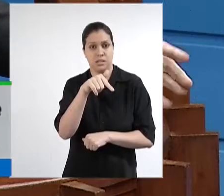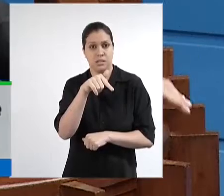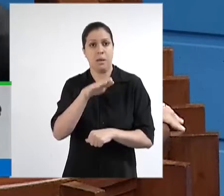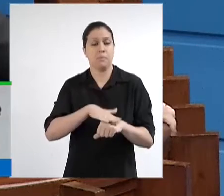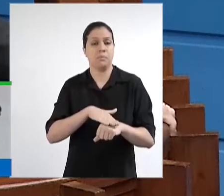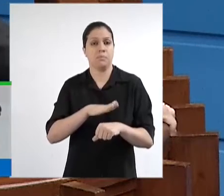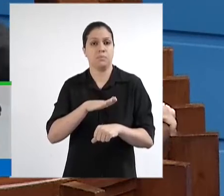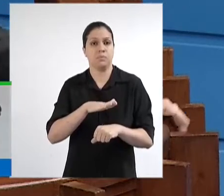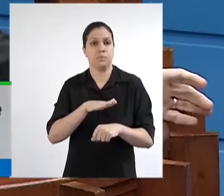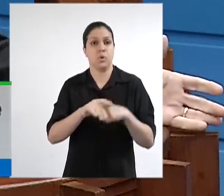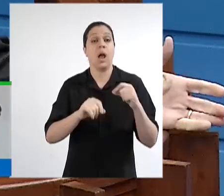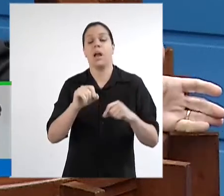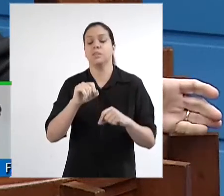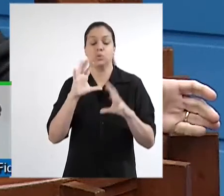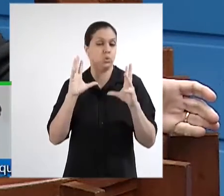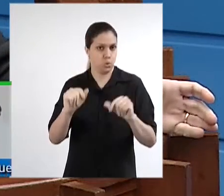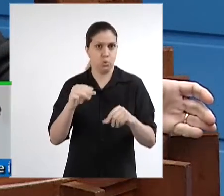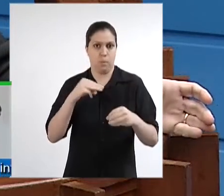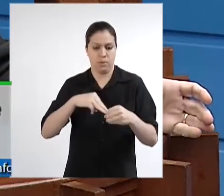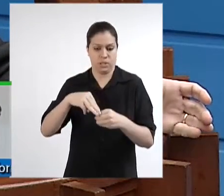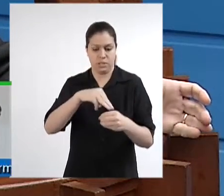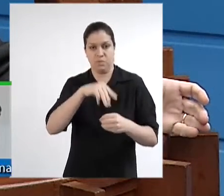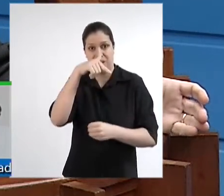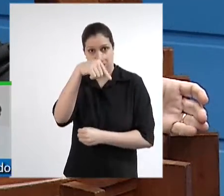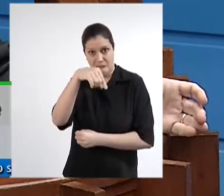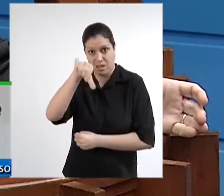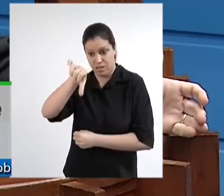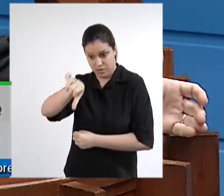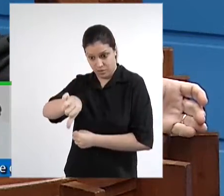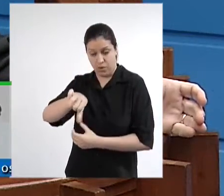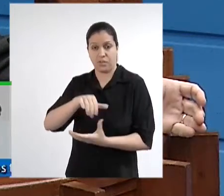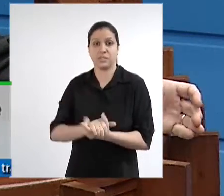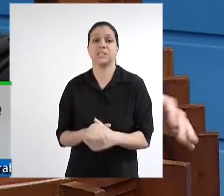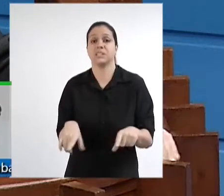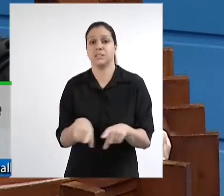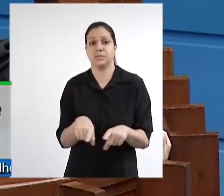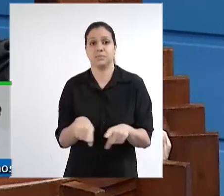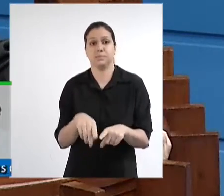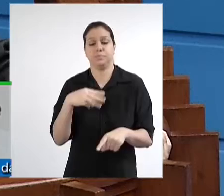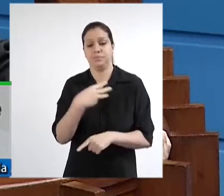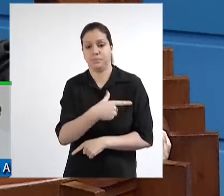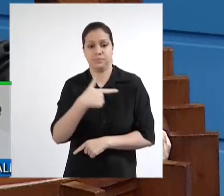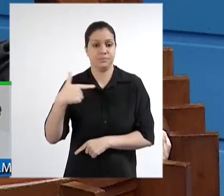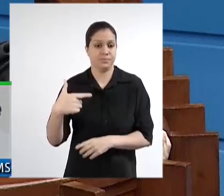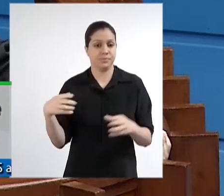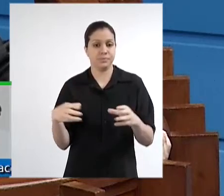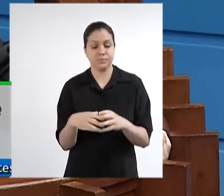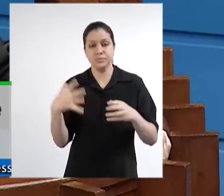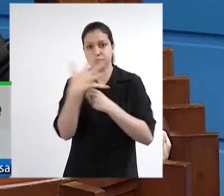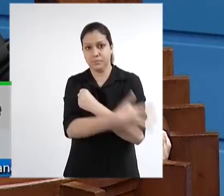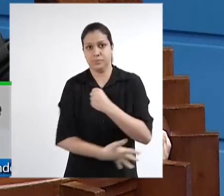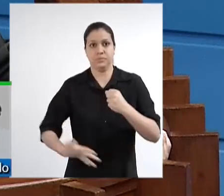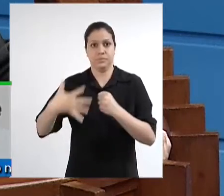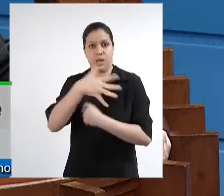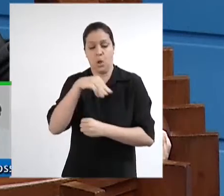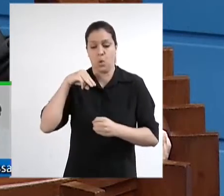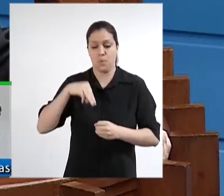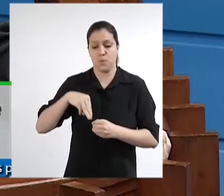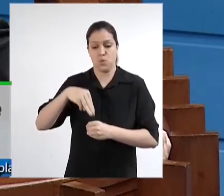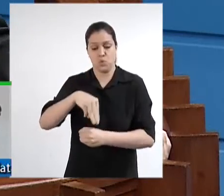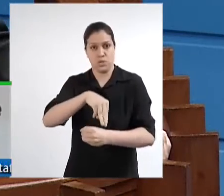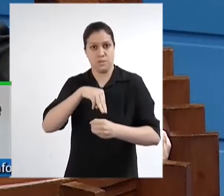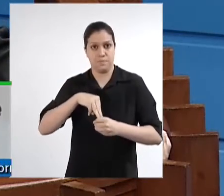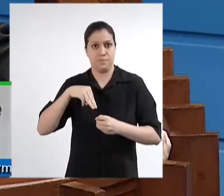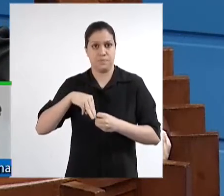pelos 79 municípios e pelas 32 frentes parlamentares